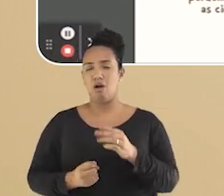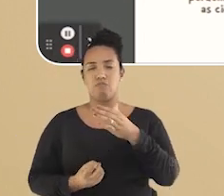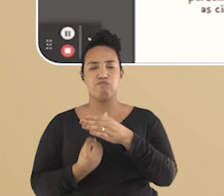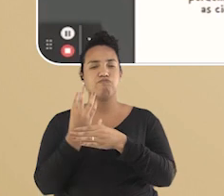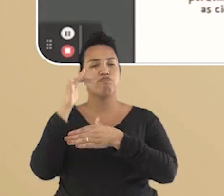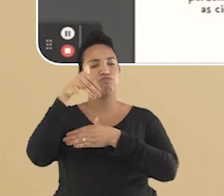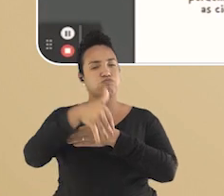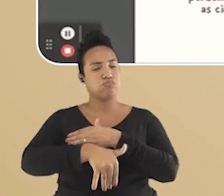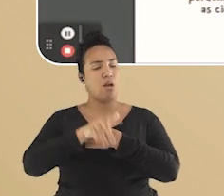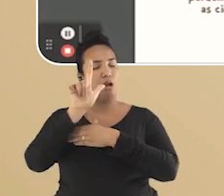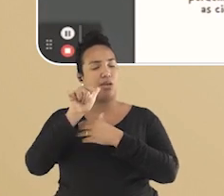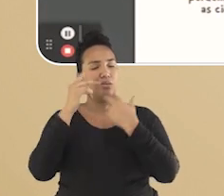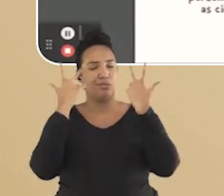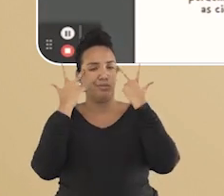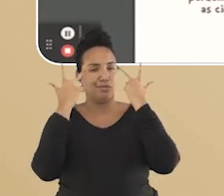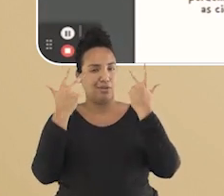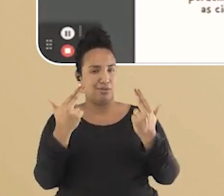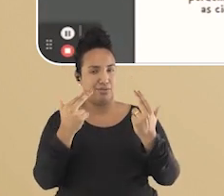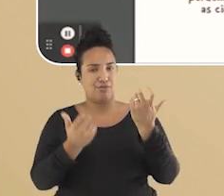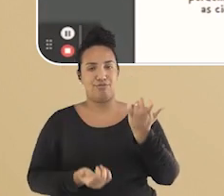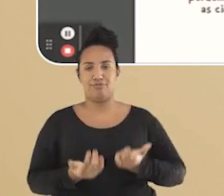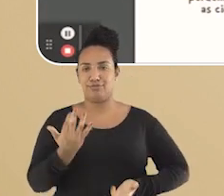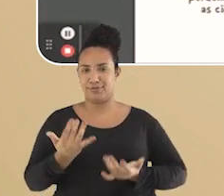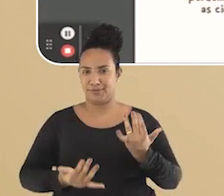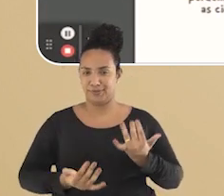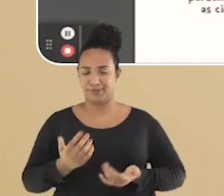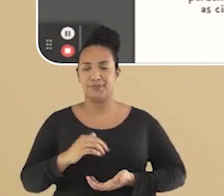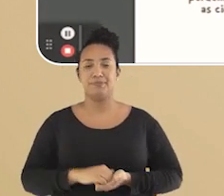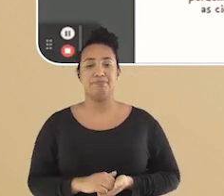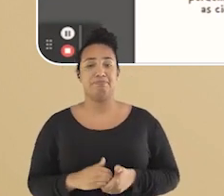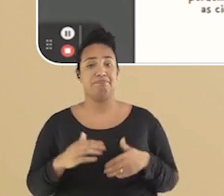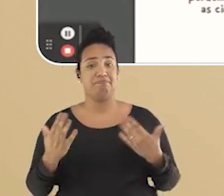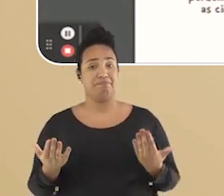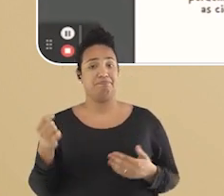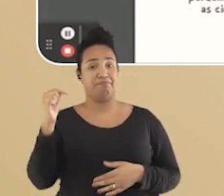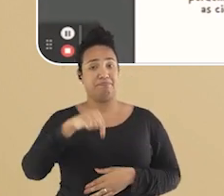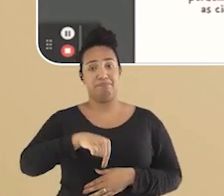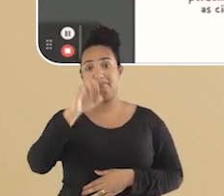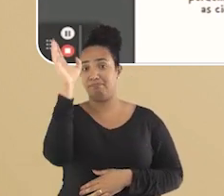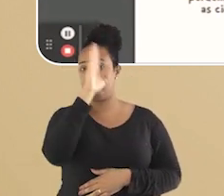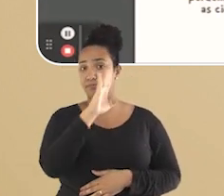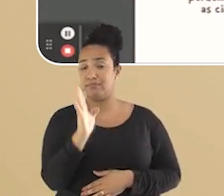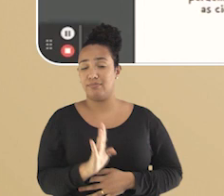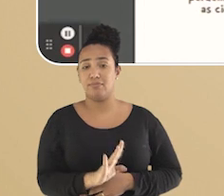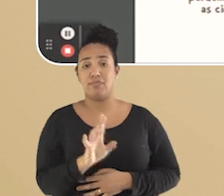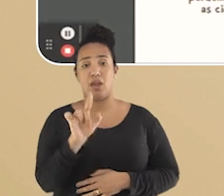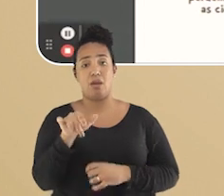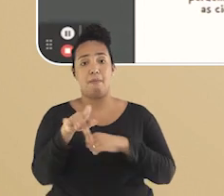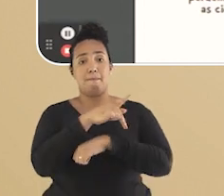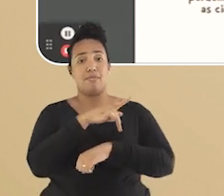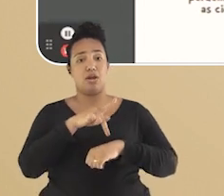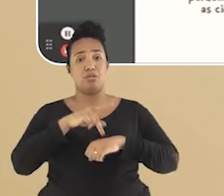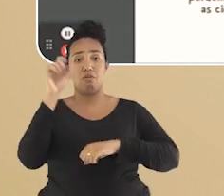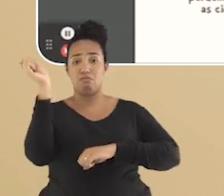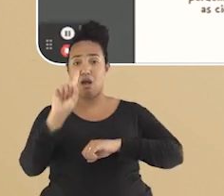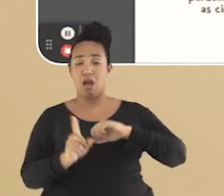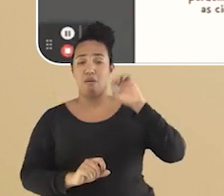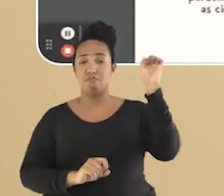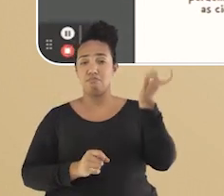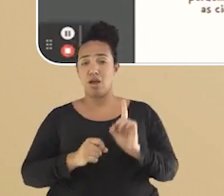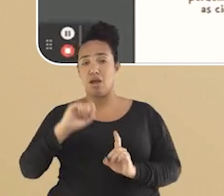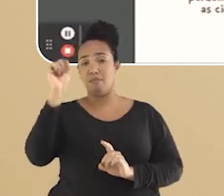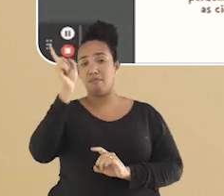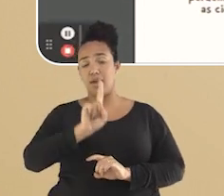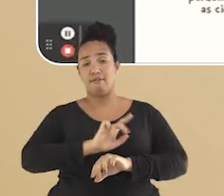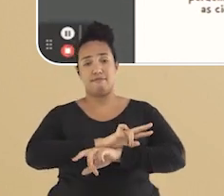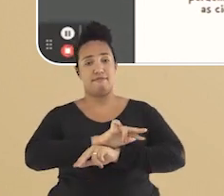origem natural de fogo. O Brasil é o país com mais raios do mundo. O Cerrado,